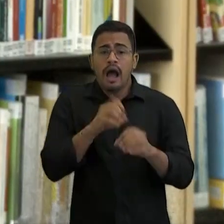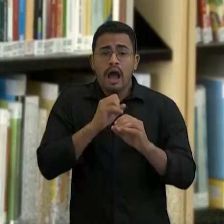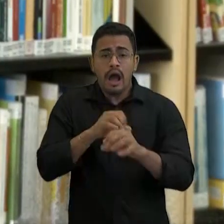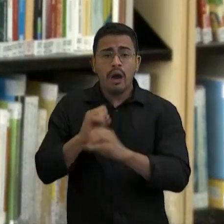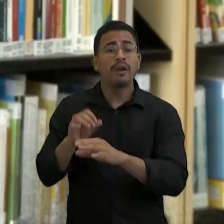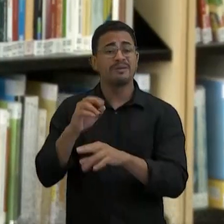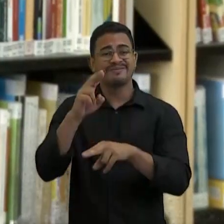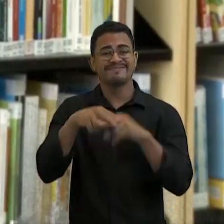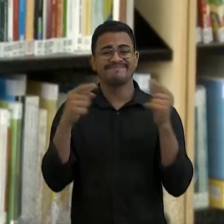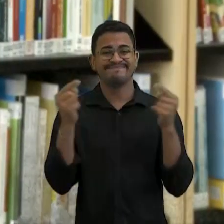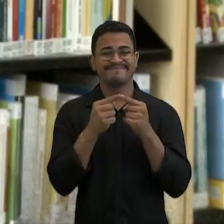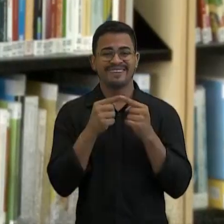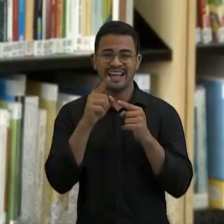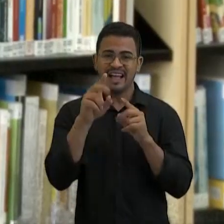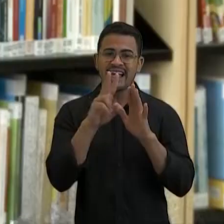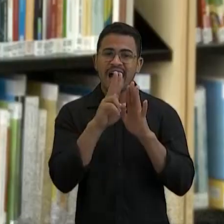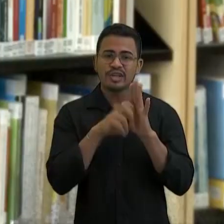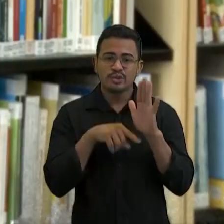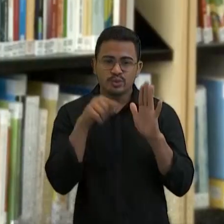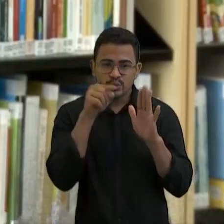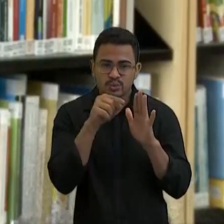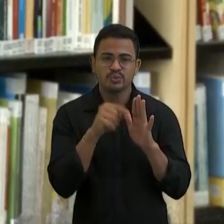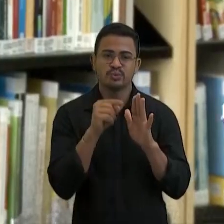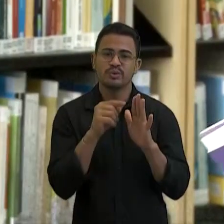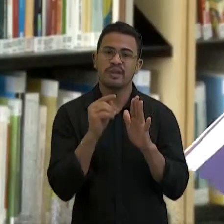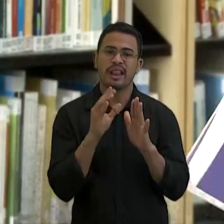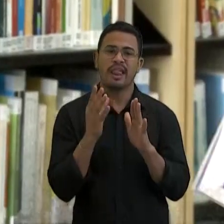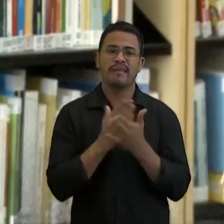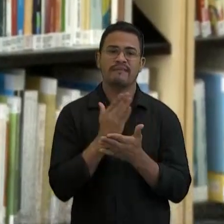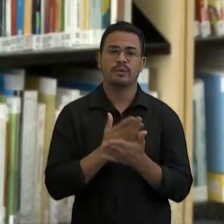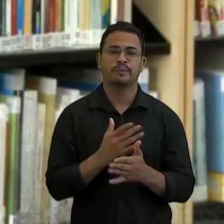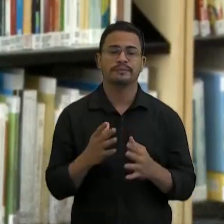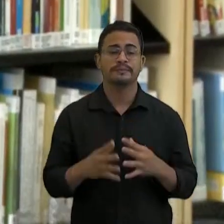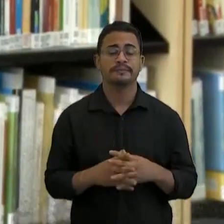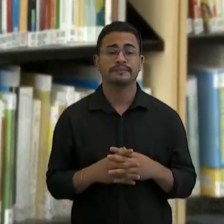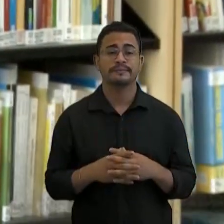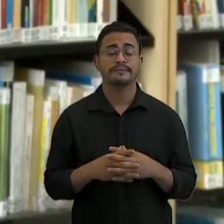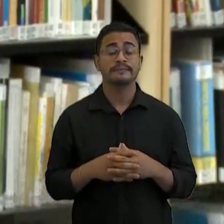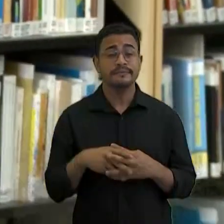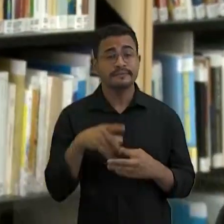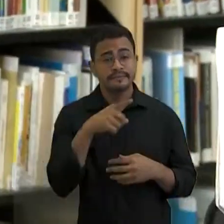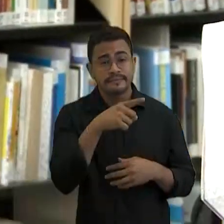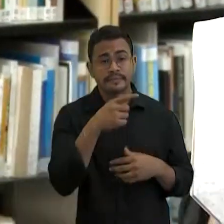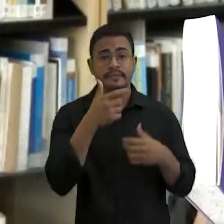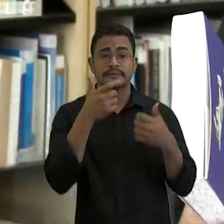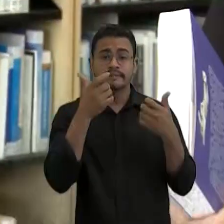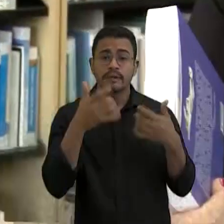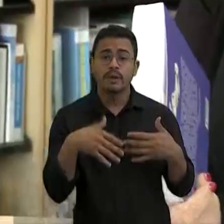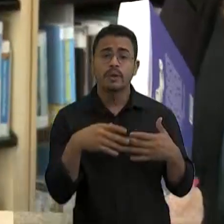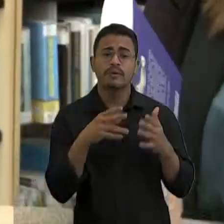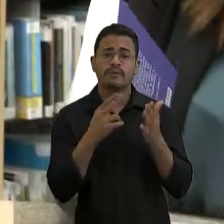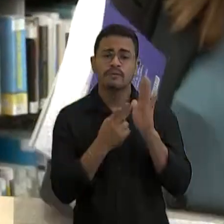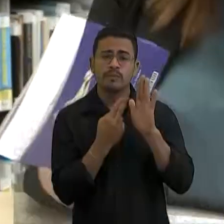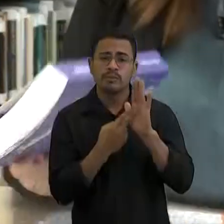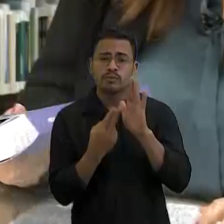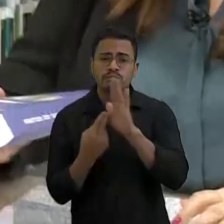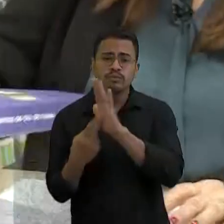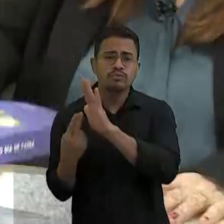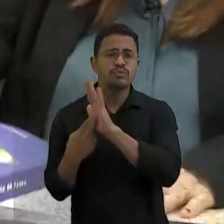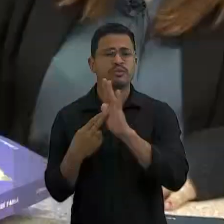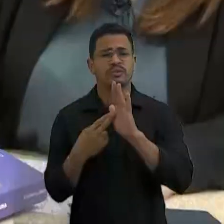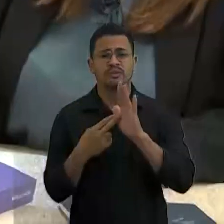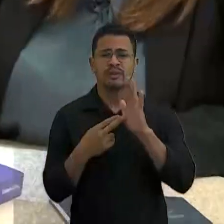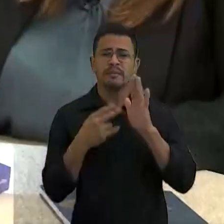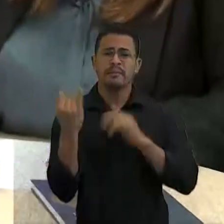é o assunto do livro, né? E o senhor falou aí, né, de vários autores importantes, né,